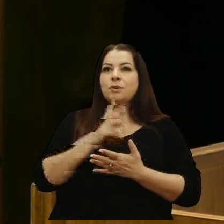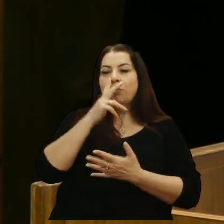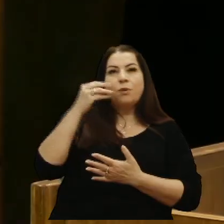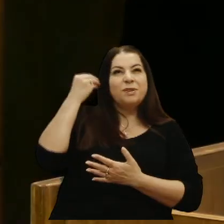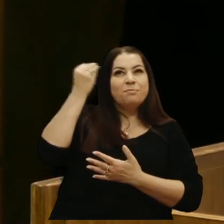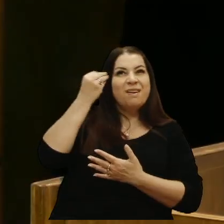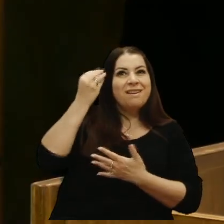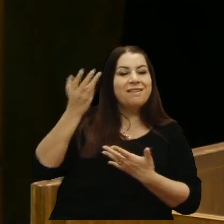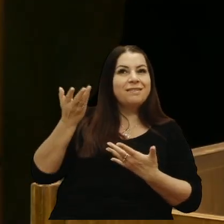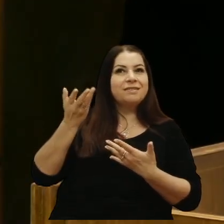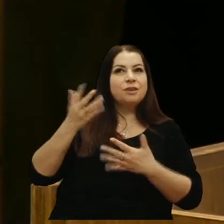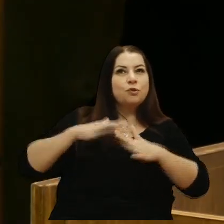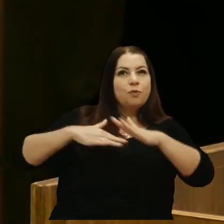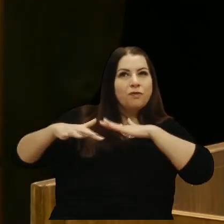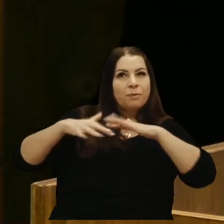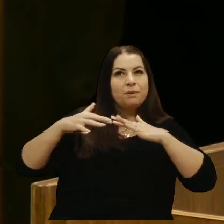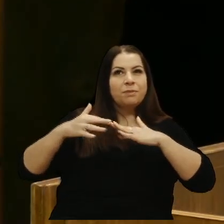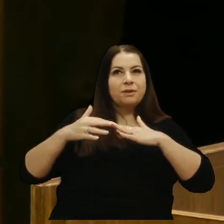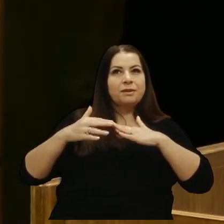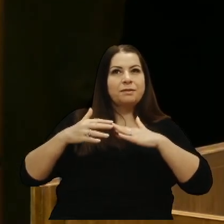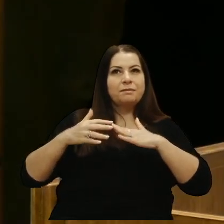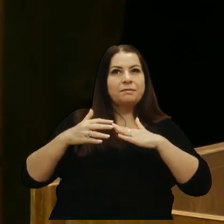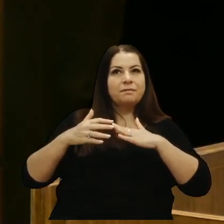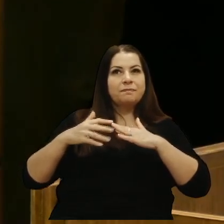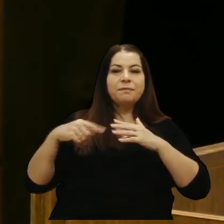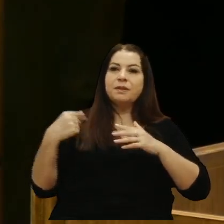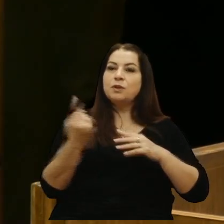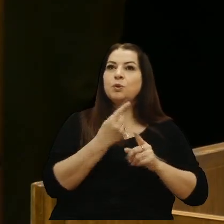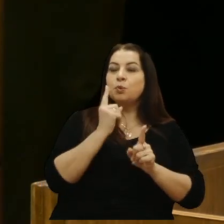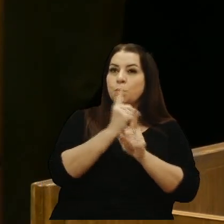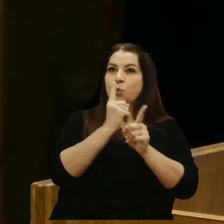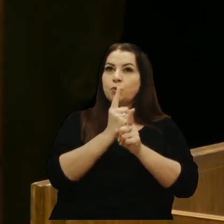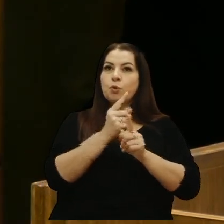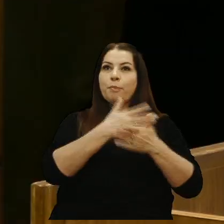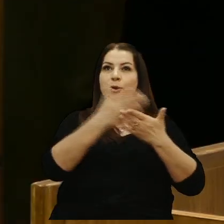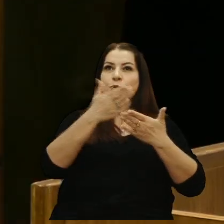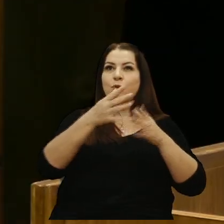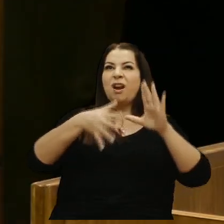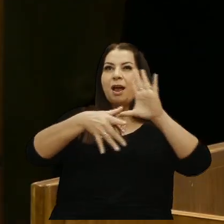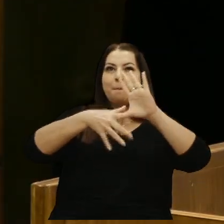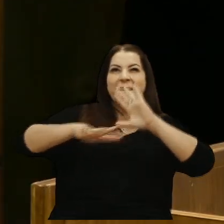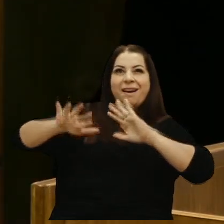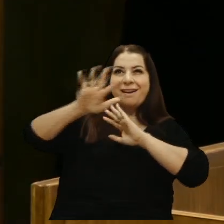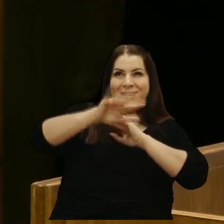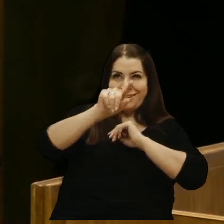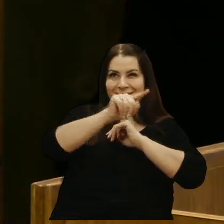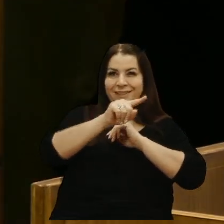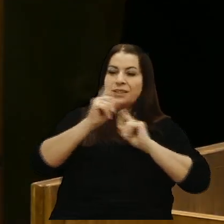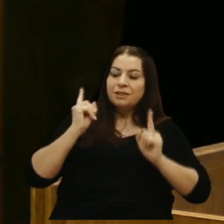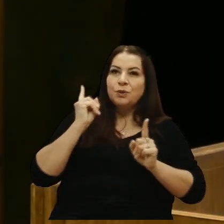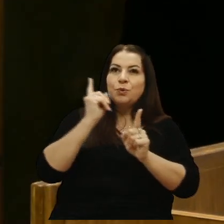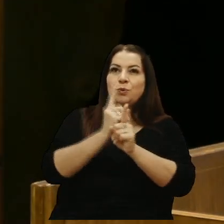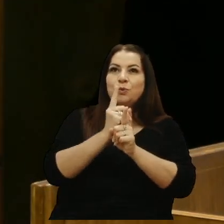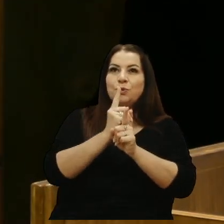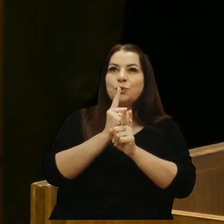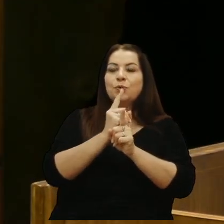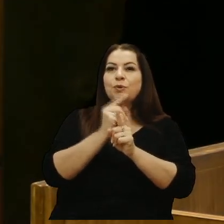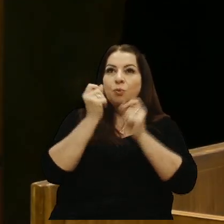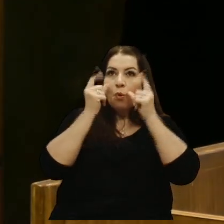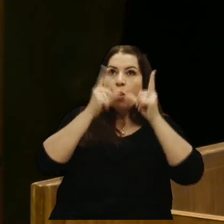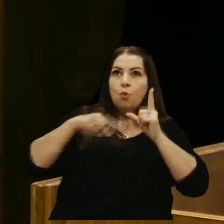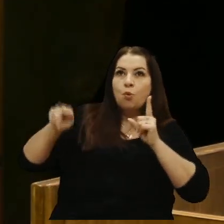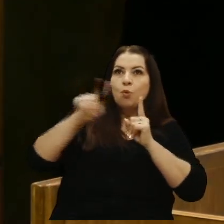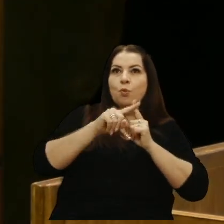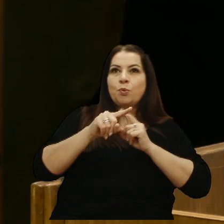experiência do movimento Holiness, que começou na América e foi o que culminou no avivamento